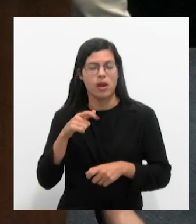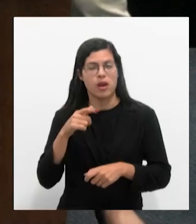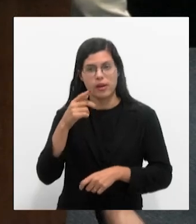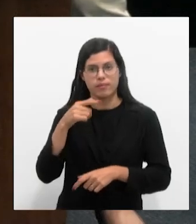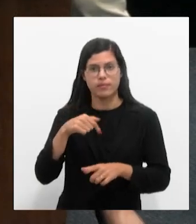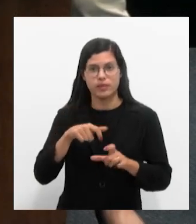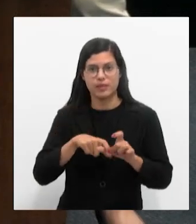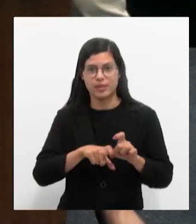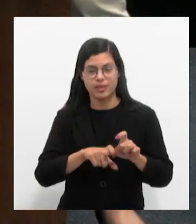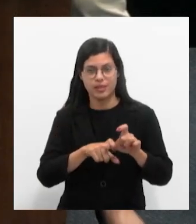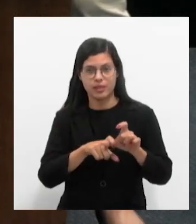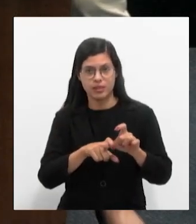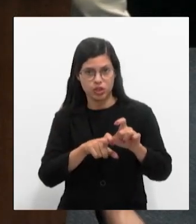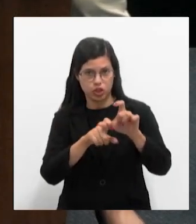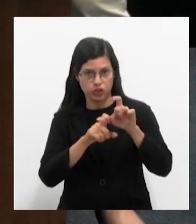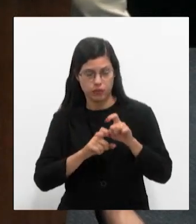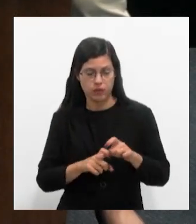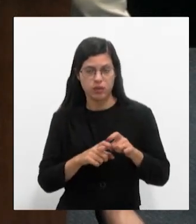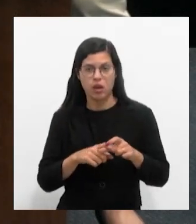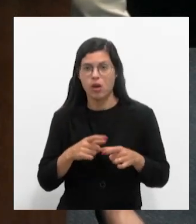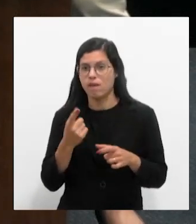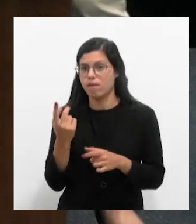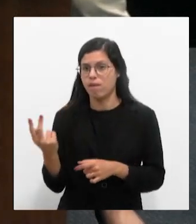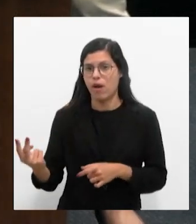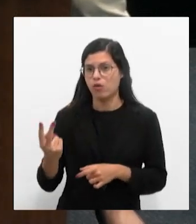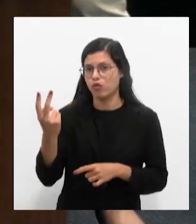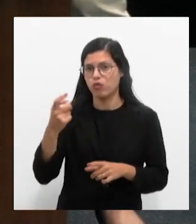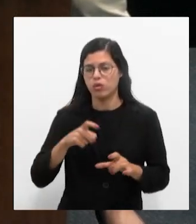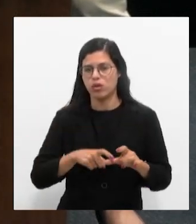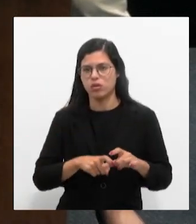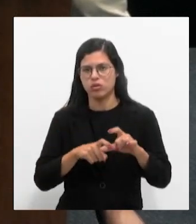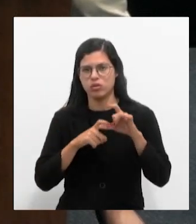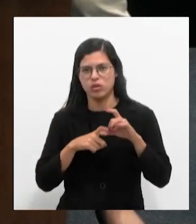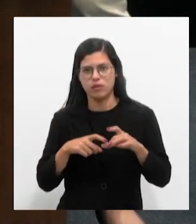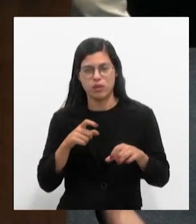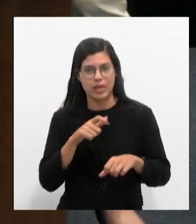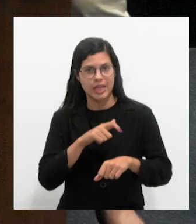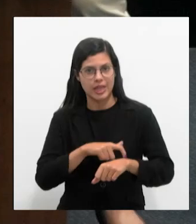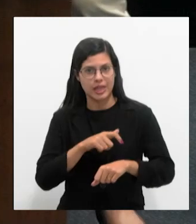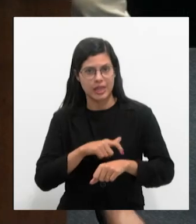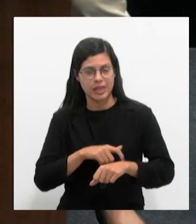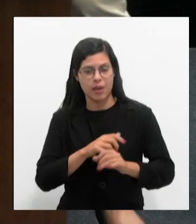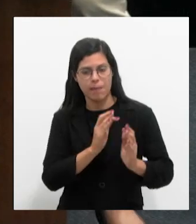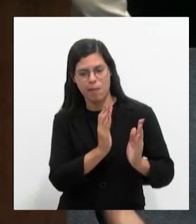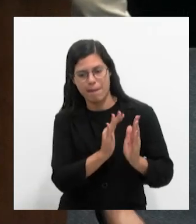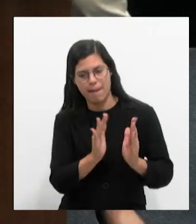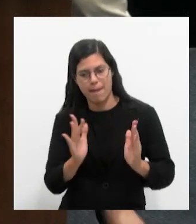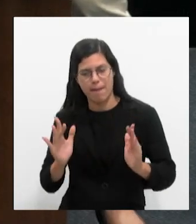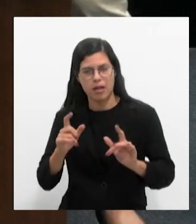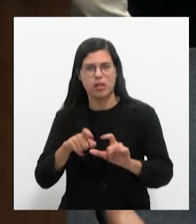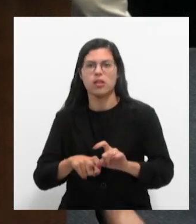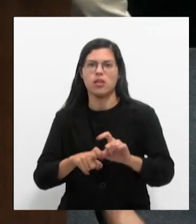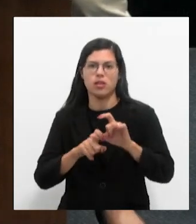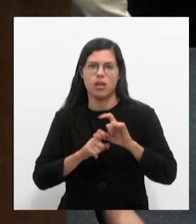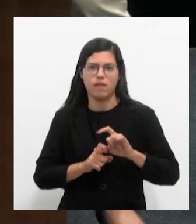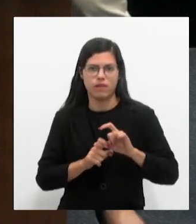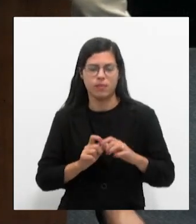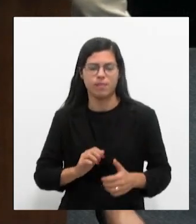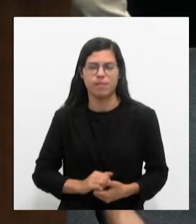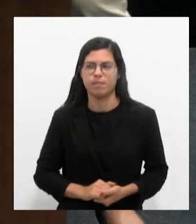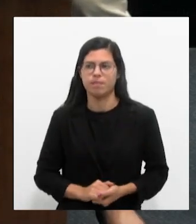deve, quanto deve e há quanto tempo deve, porque